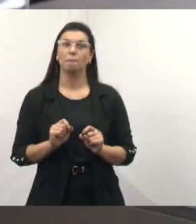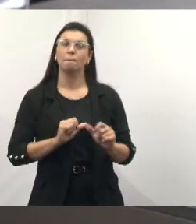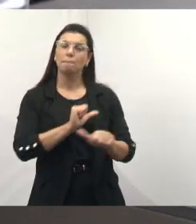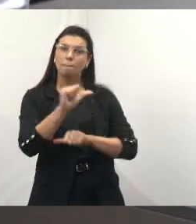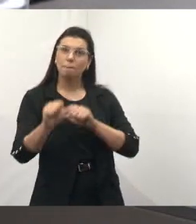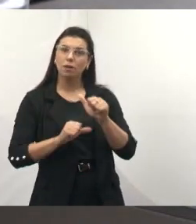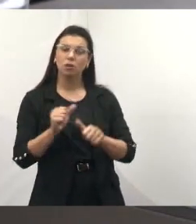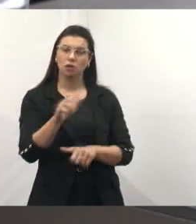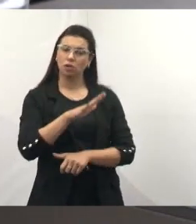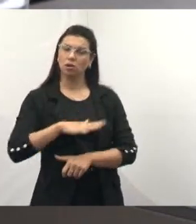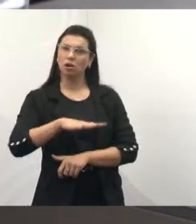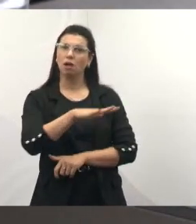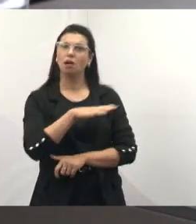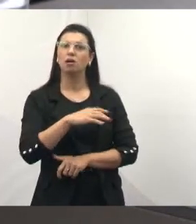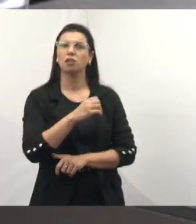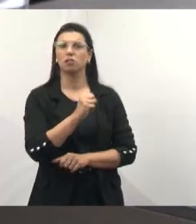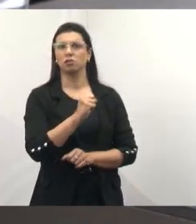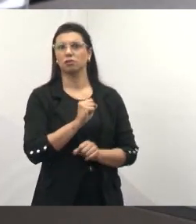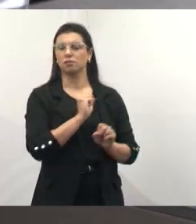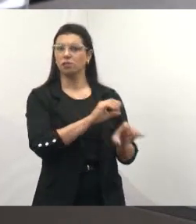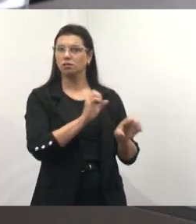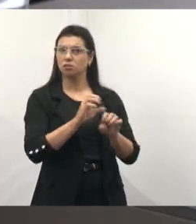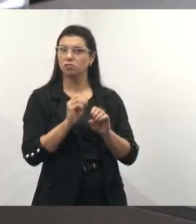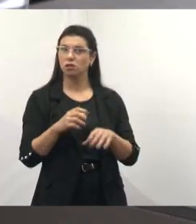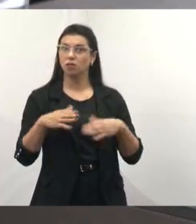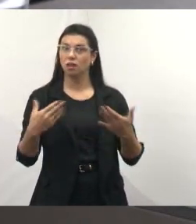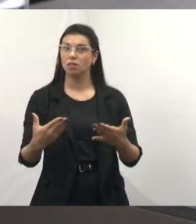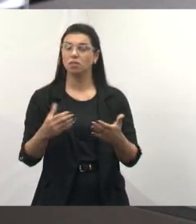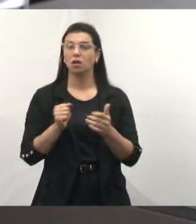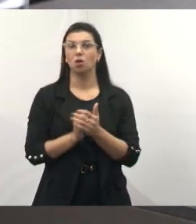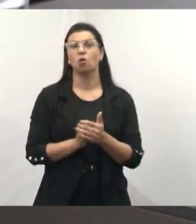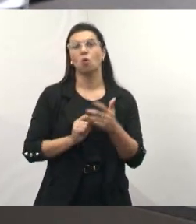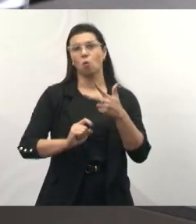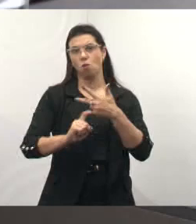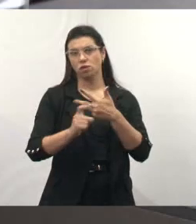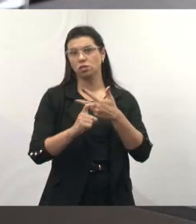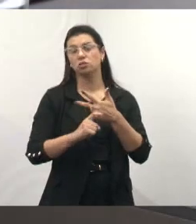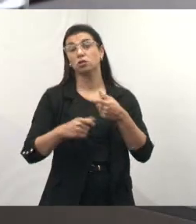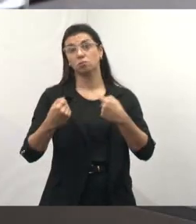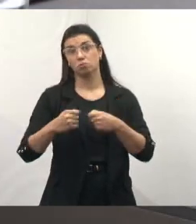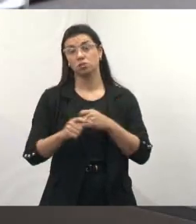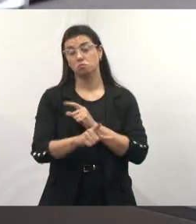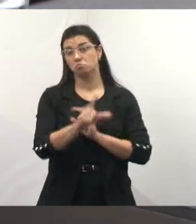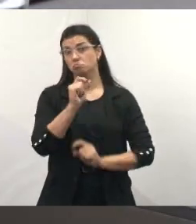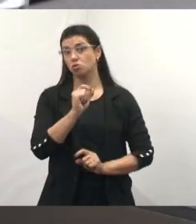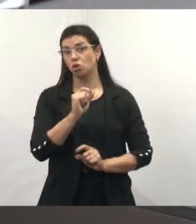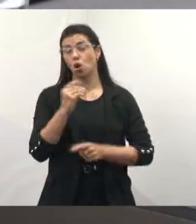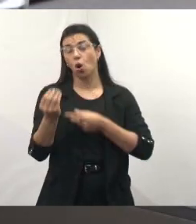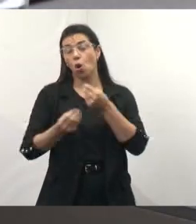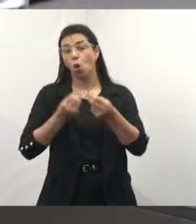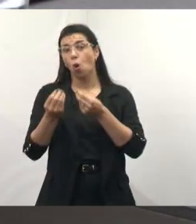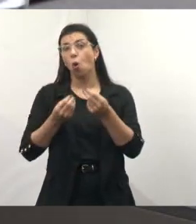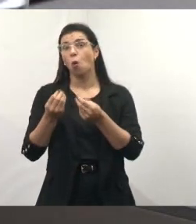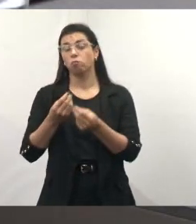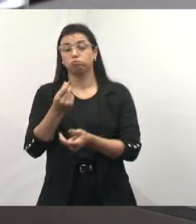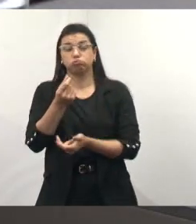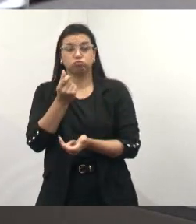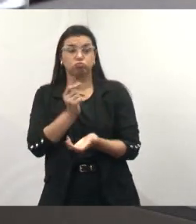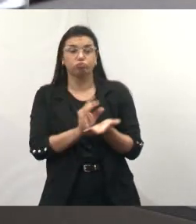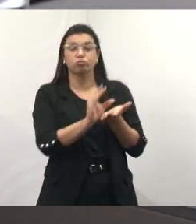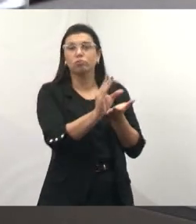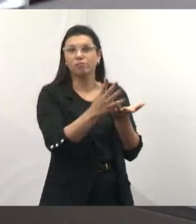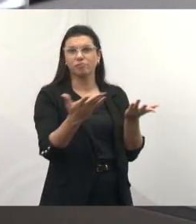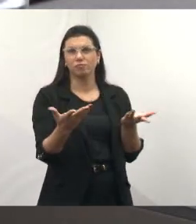na educação. Necessidade de governo, cabe ao Executivo escolher para onde seria investido, e eu acredito